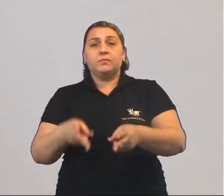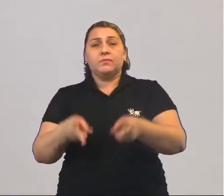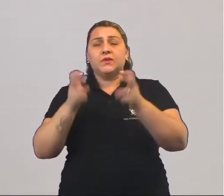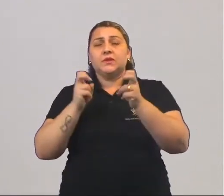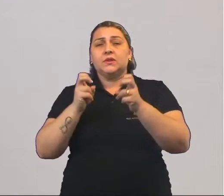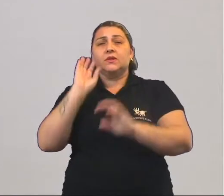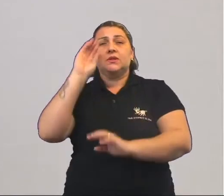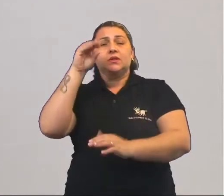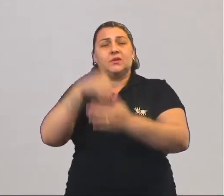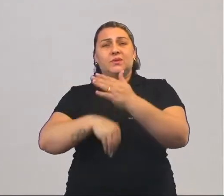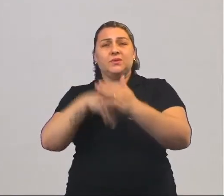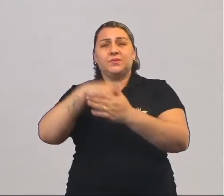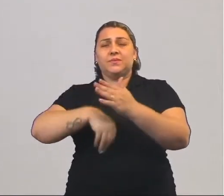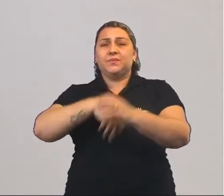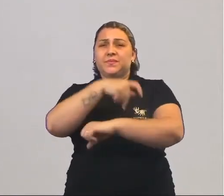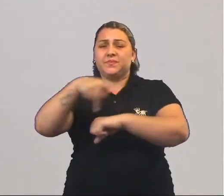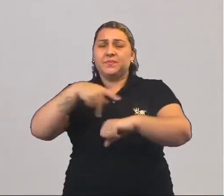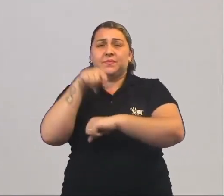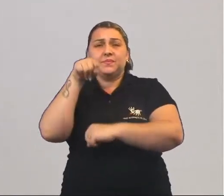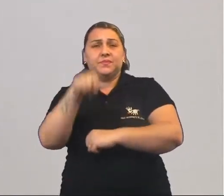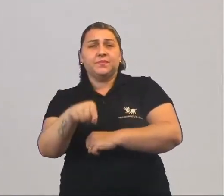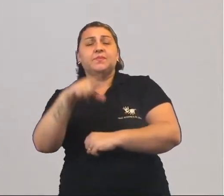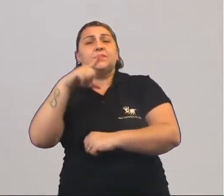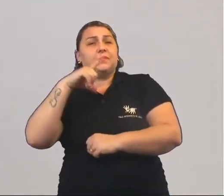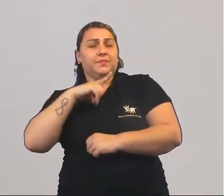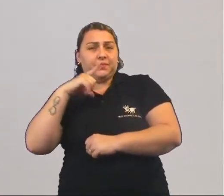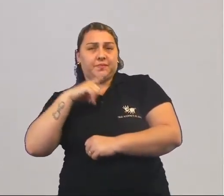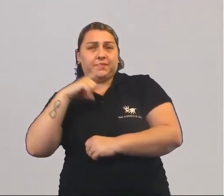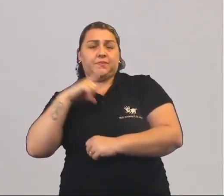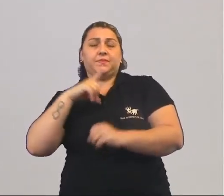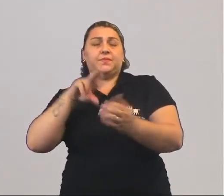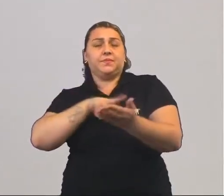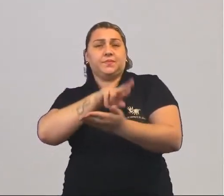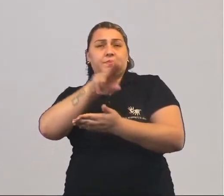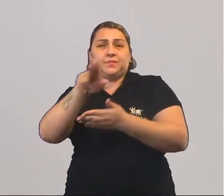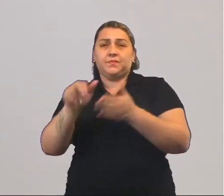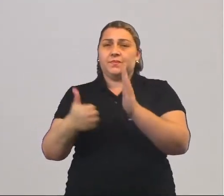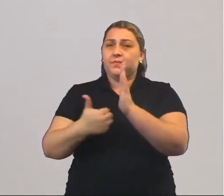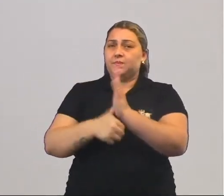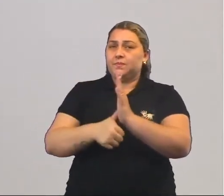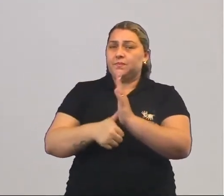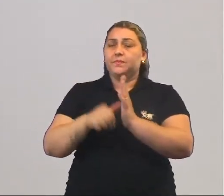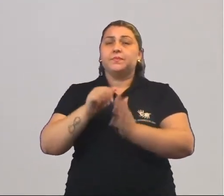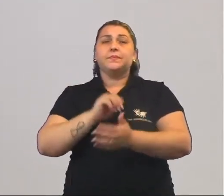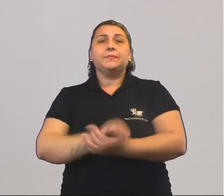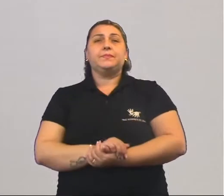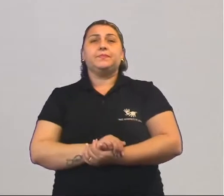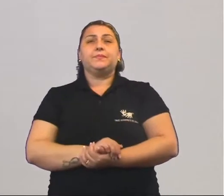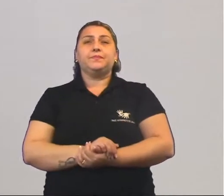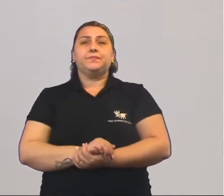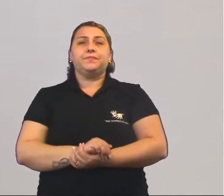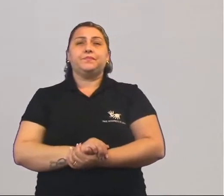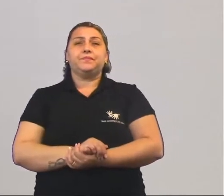que mesmo dentro de um país, você possui, várias identidades.